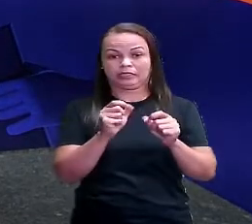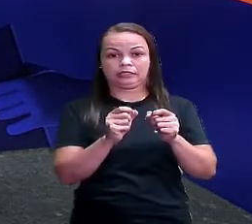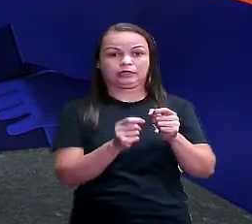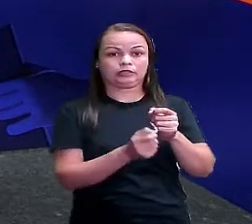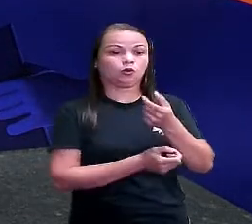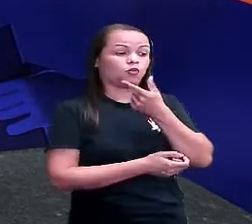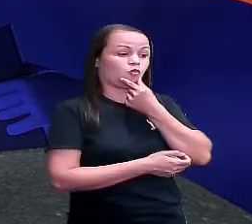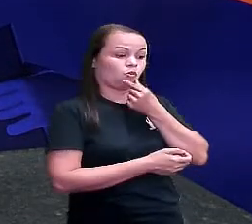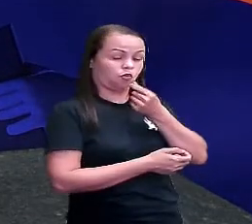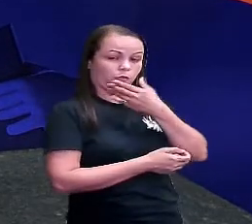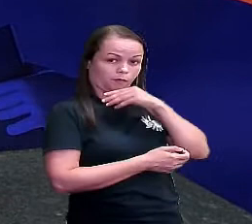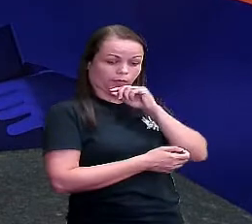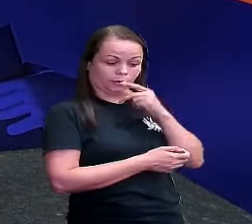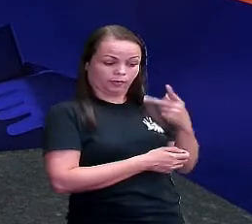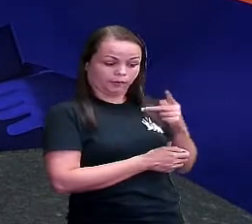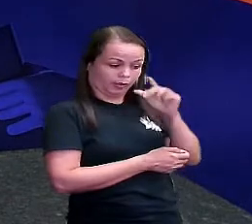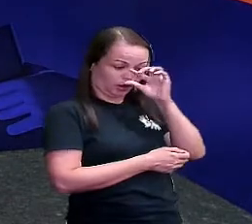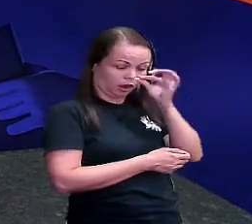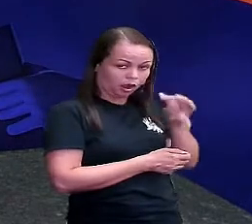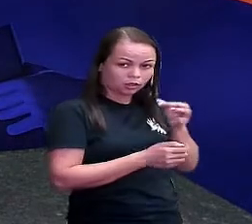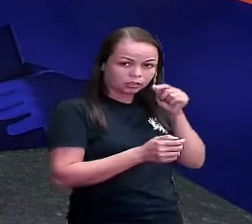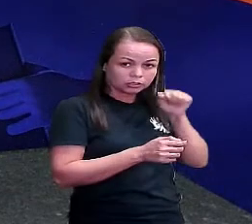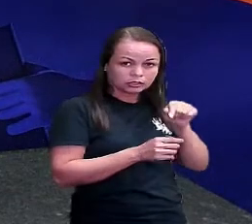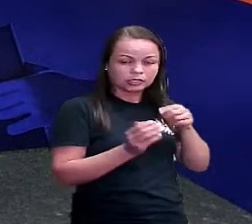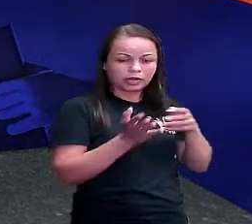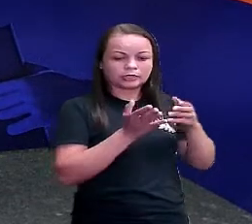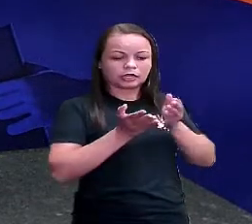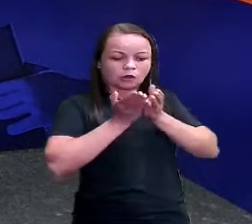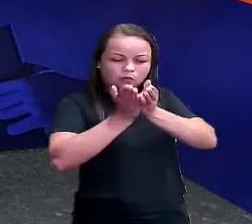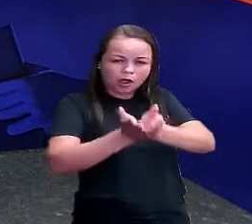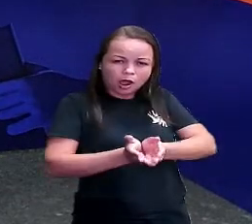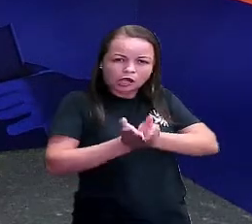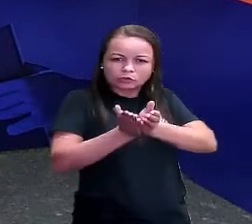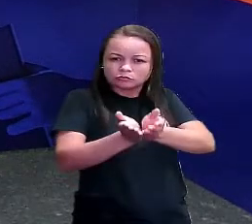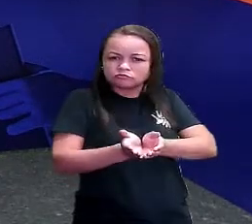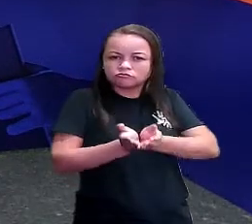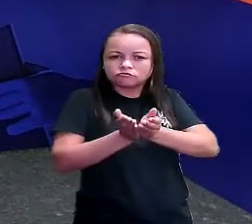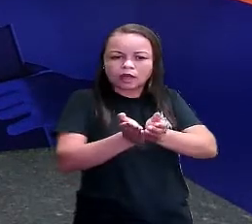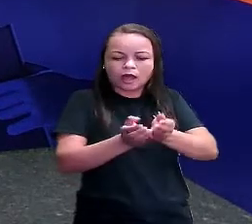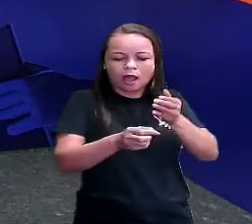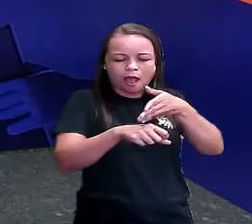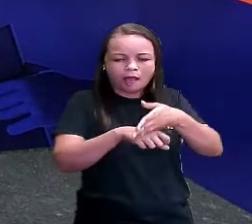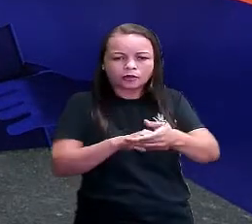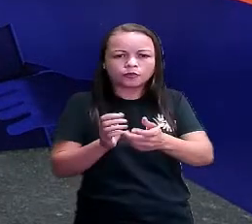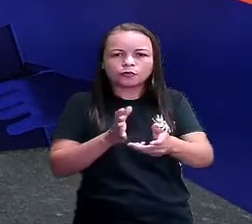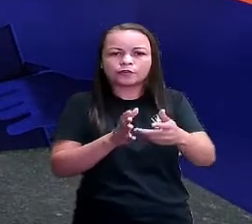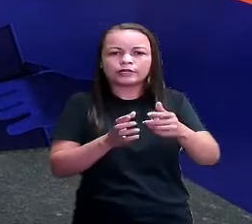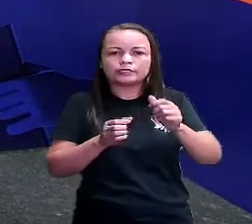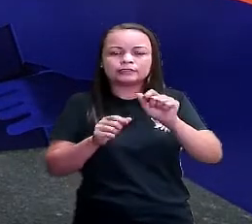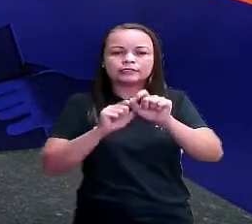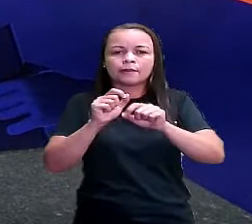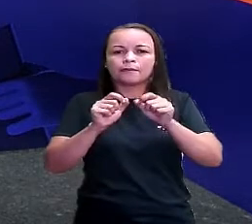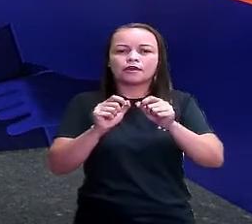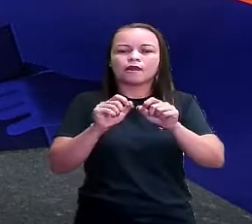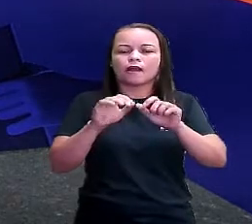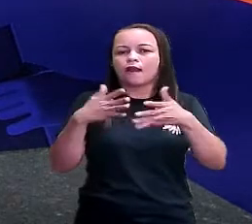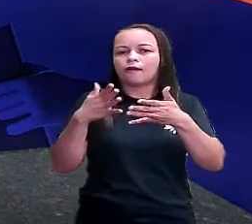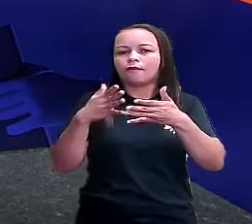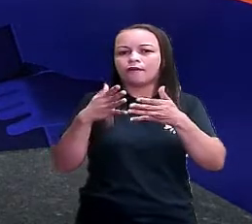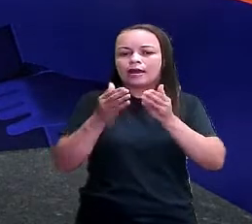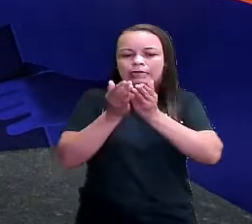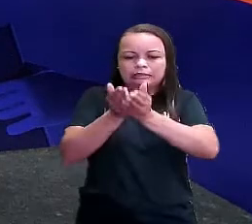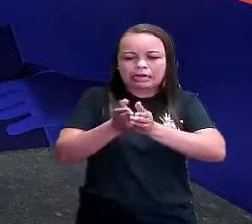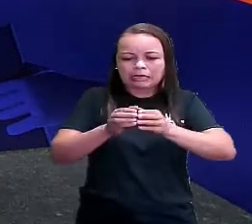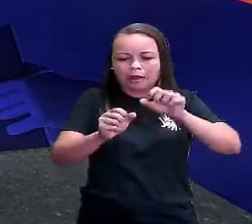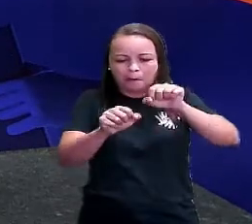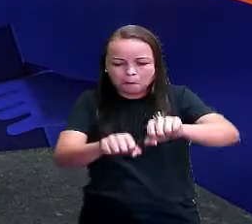que Gepeto não sabia nadar, não sabia navegar. E olha o que aconteceu. Uma baleia foi